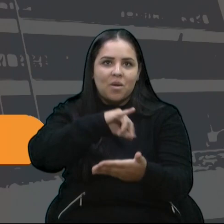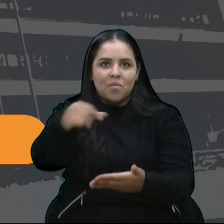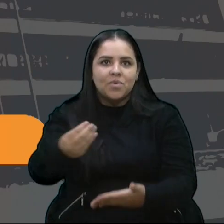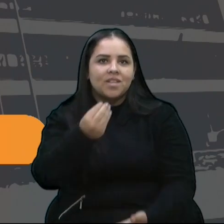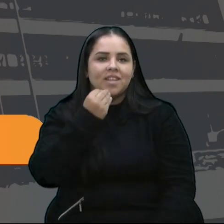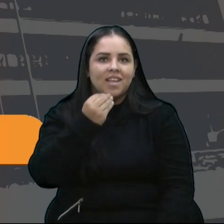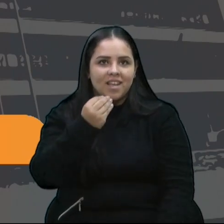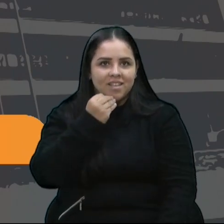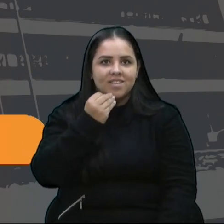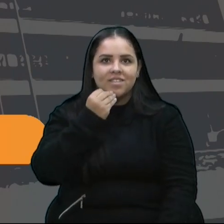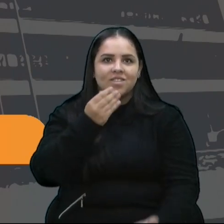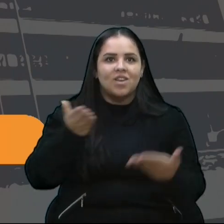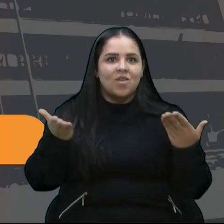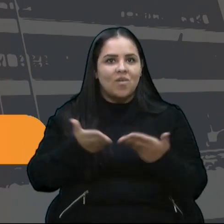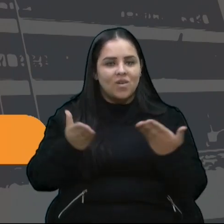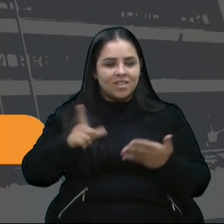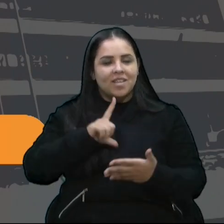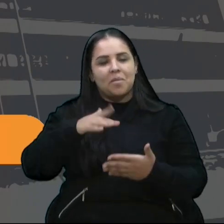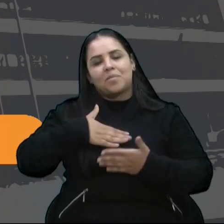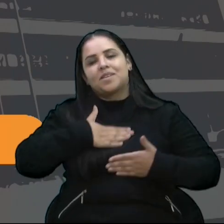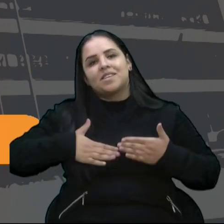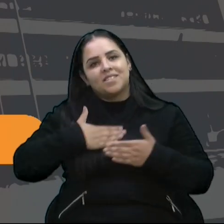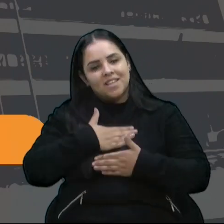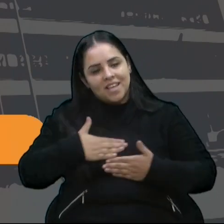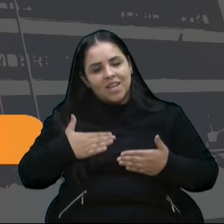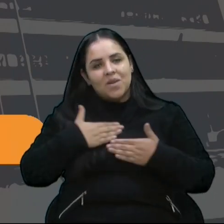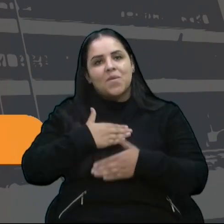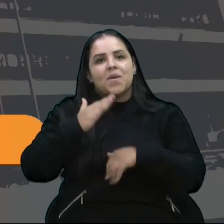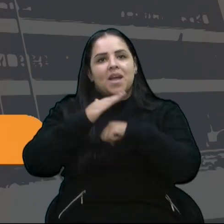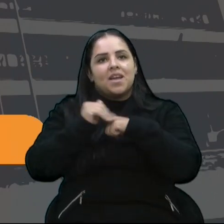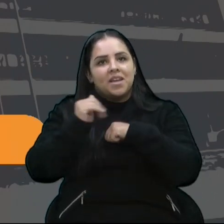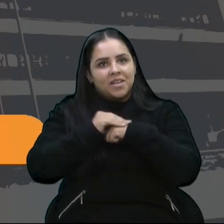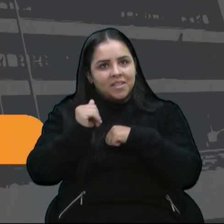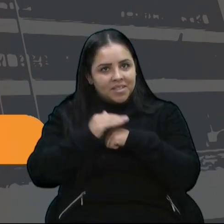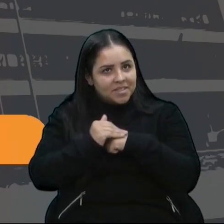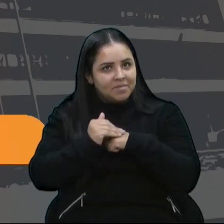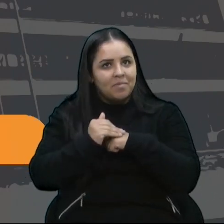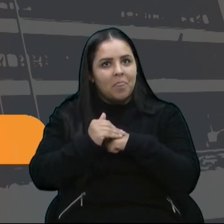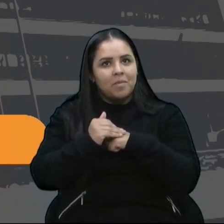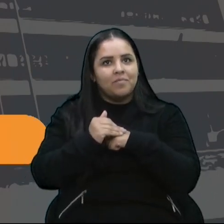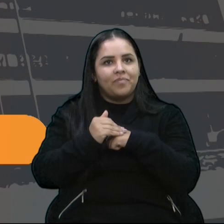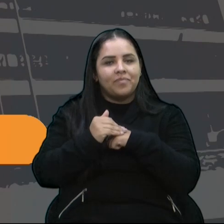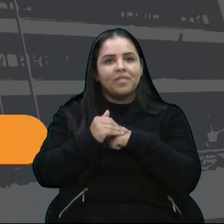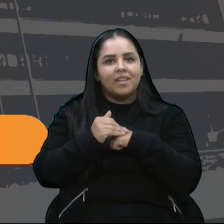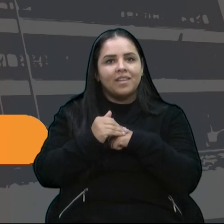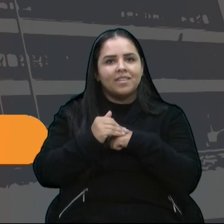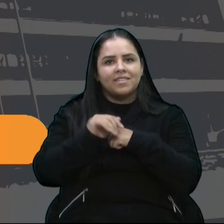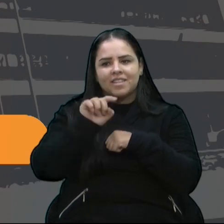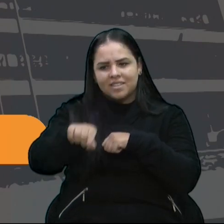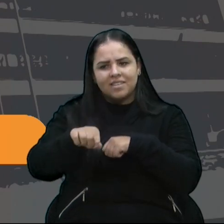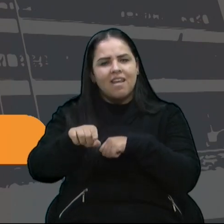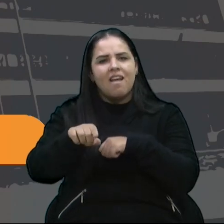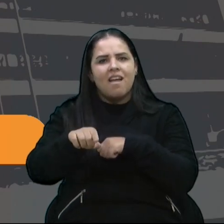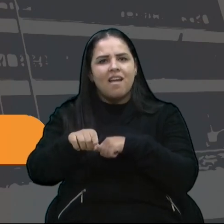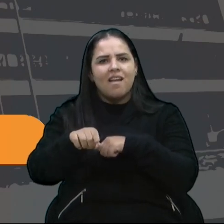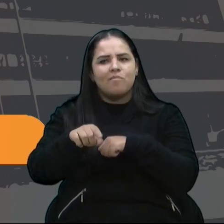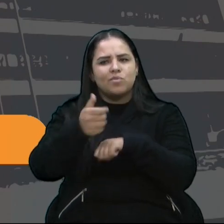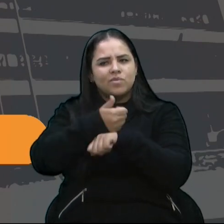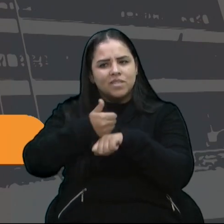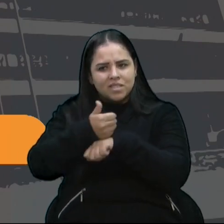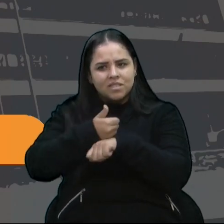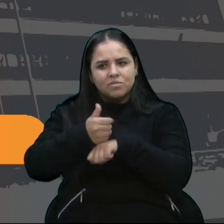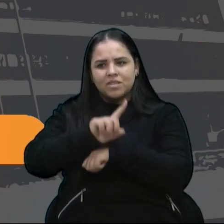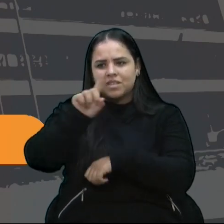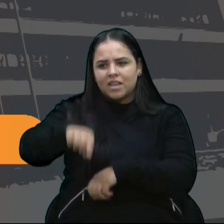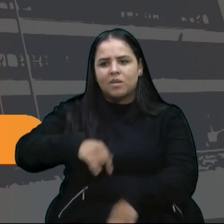e tenho assim um prazer, um carinho assim por essa questão fundamental, né, para o